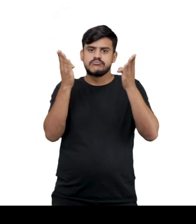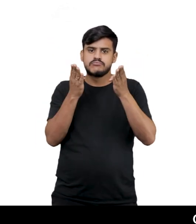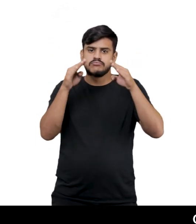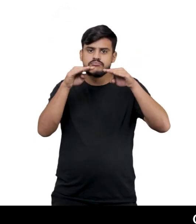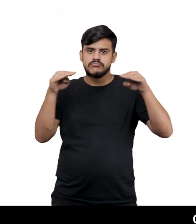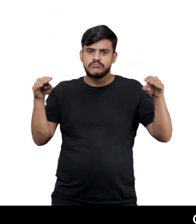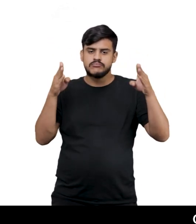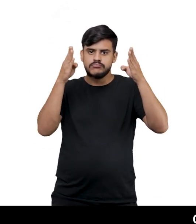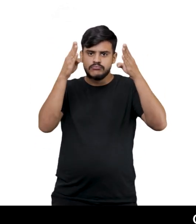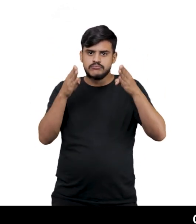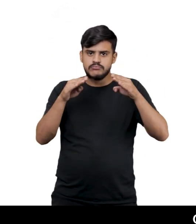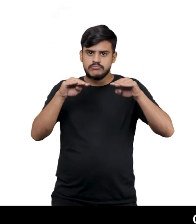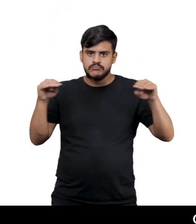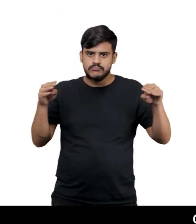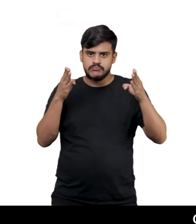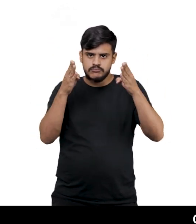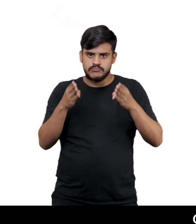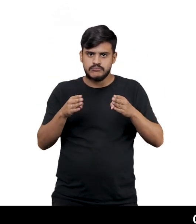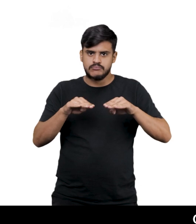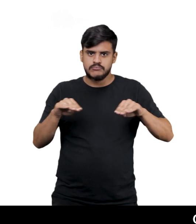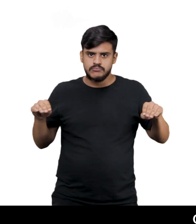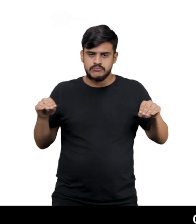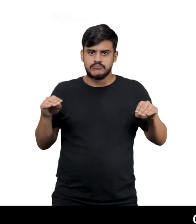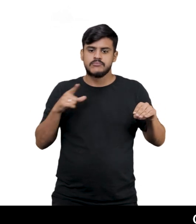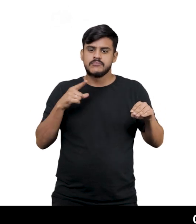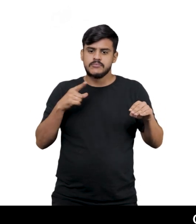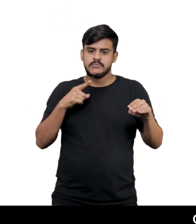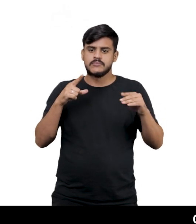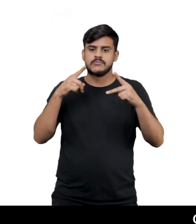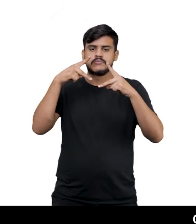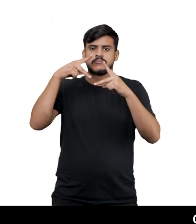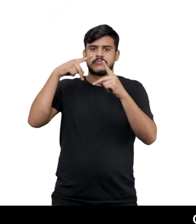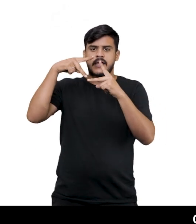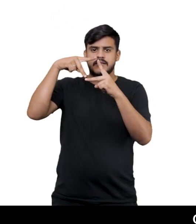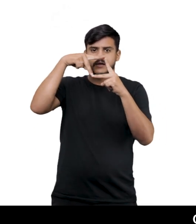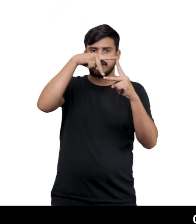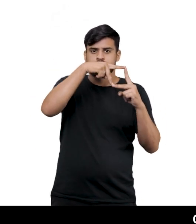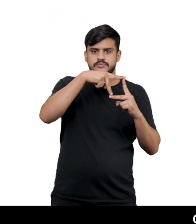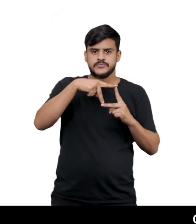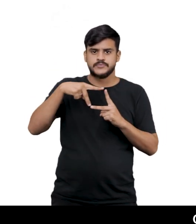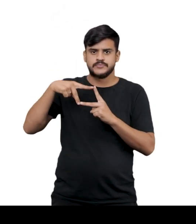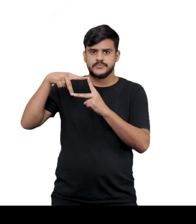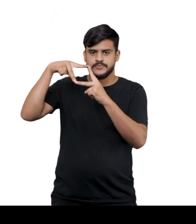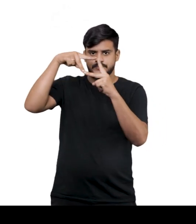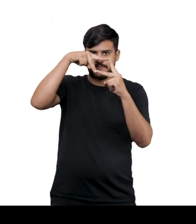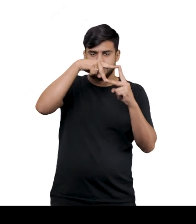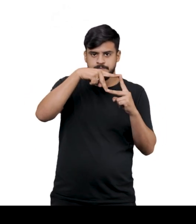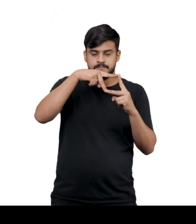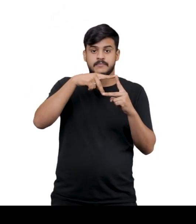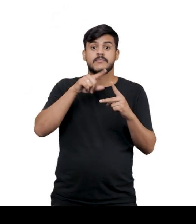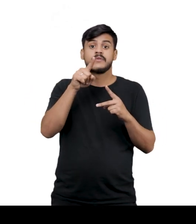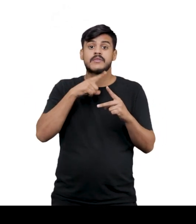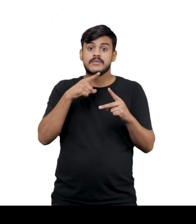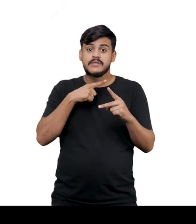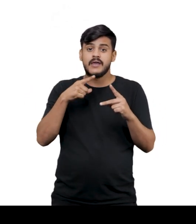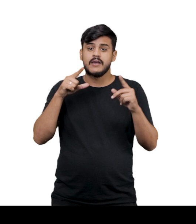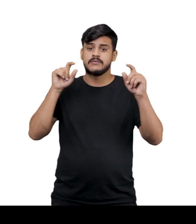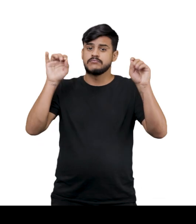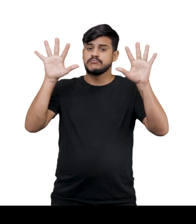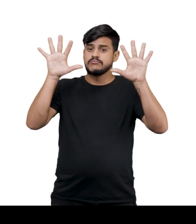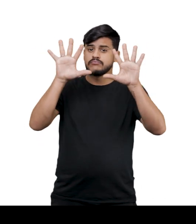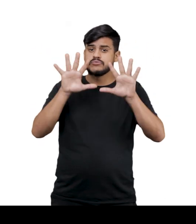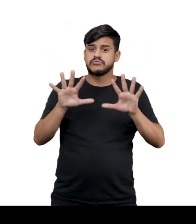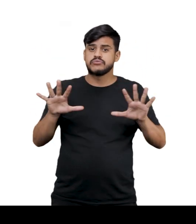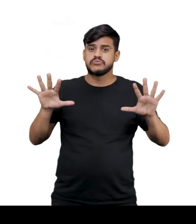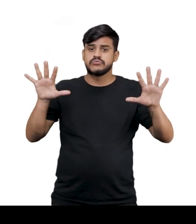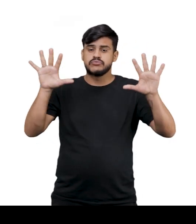concêntricas, dispostas em ângulos de 90 graus, formando espirais retangulares. Esses padrões repetem-se